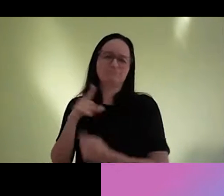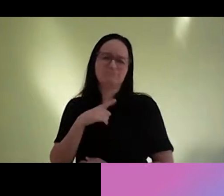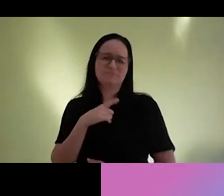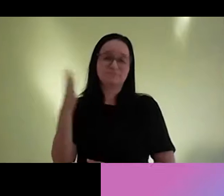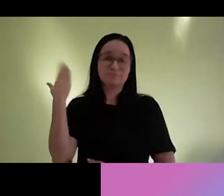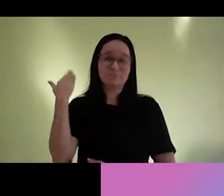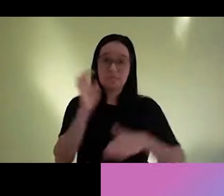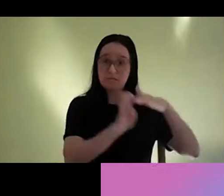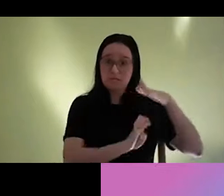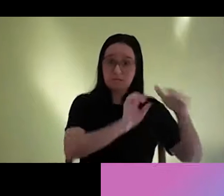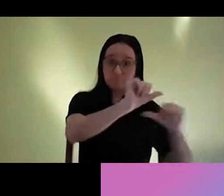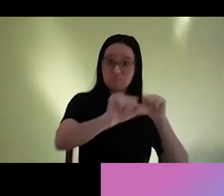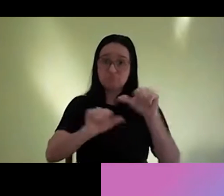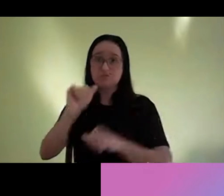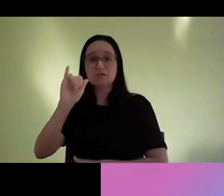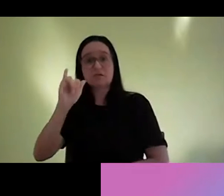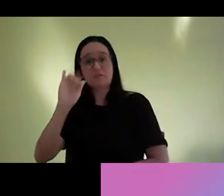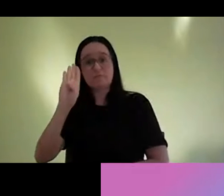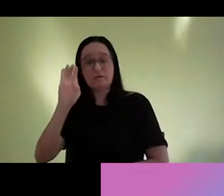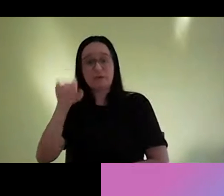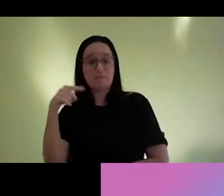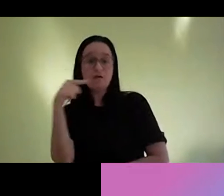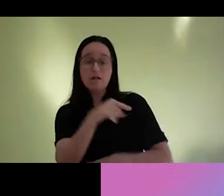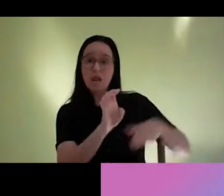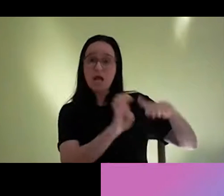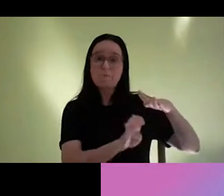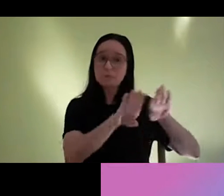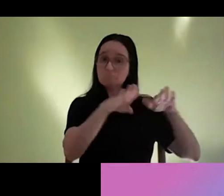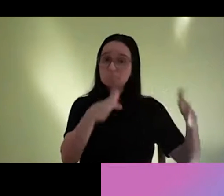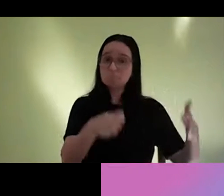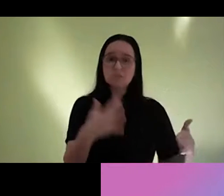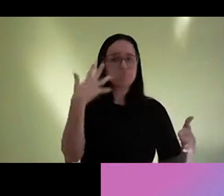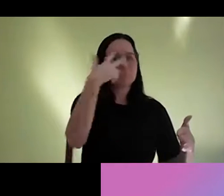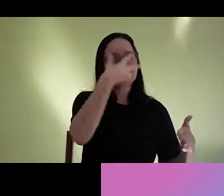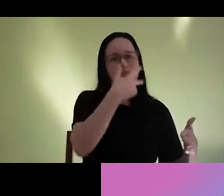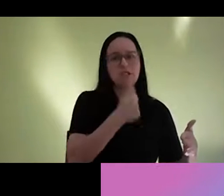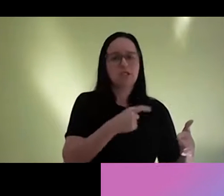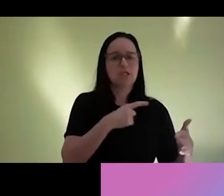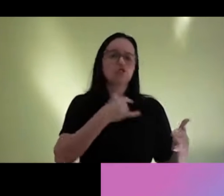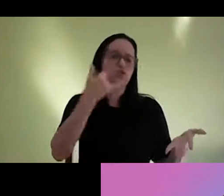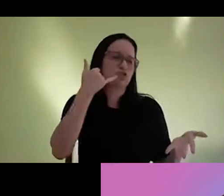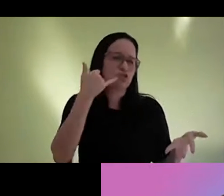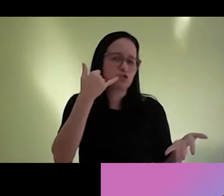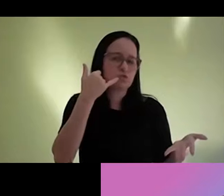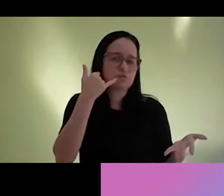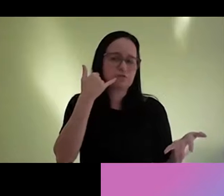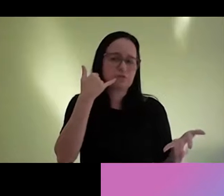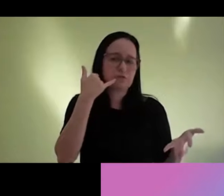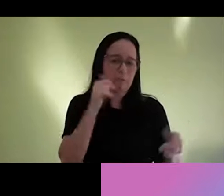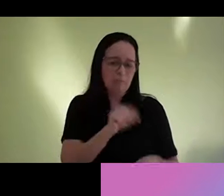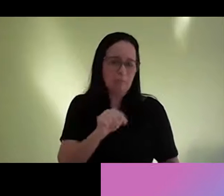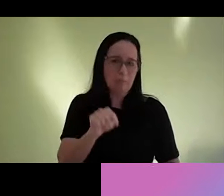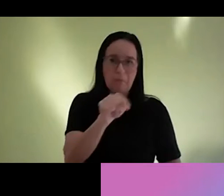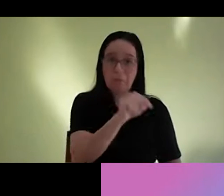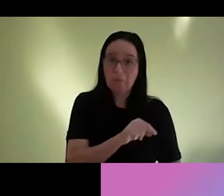e entrei na IBM eu tinha tudo eu tinha uma mesa linda eu tinha um telefone cheio de tecla que eu nem sabia usar